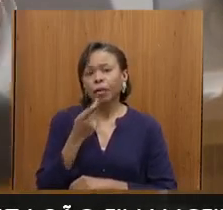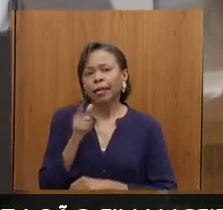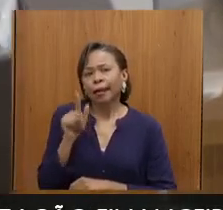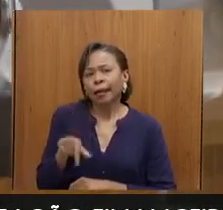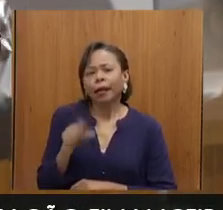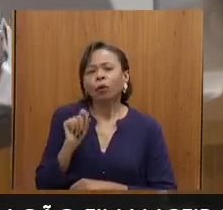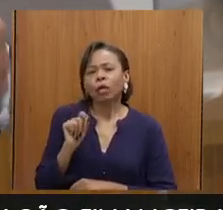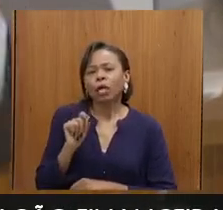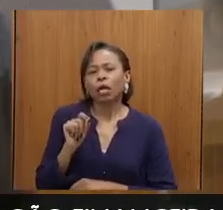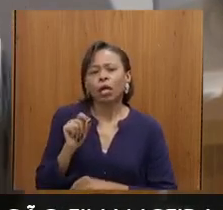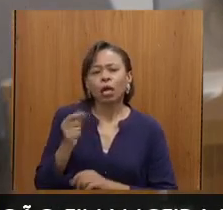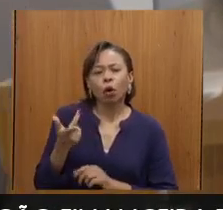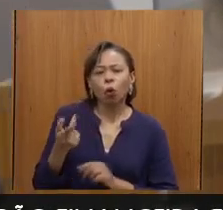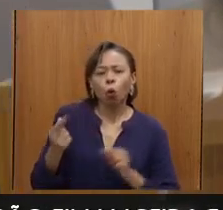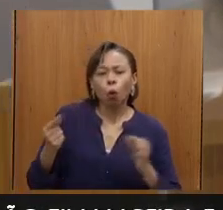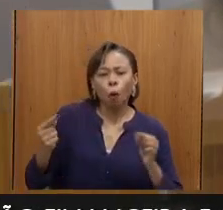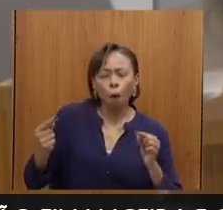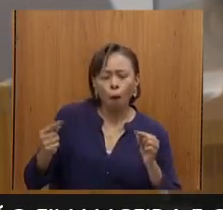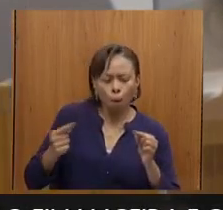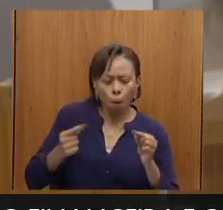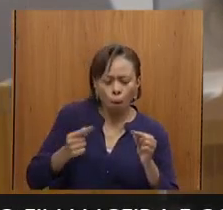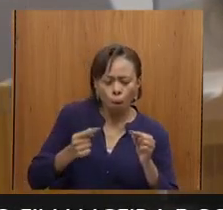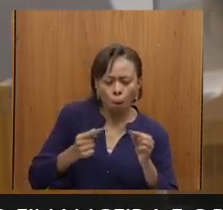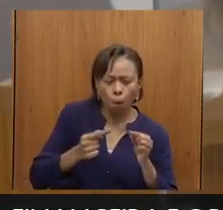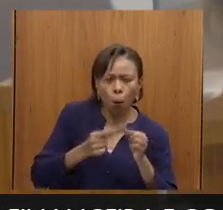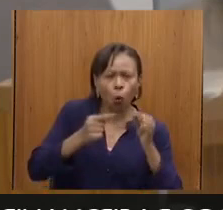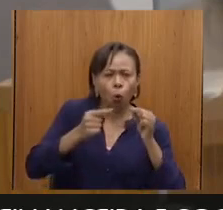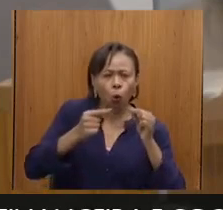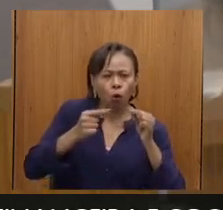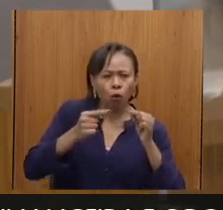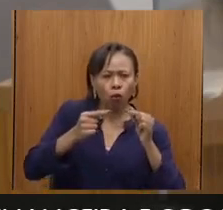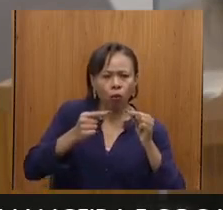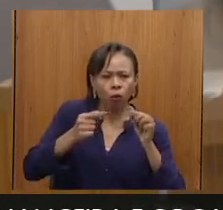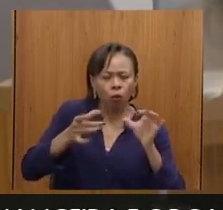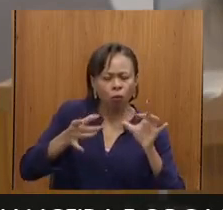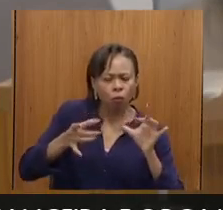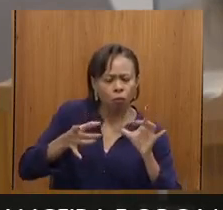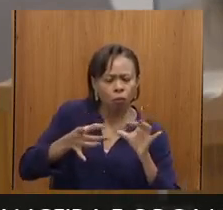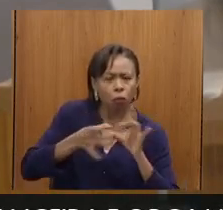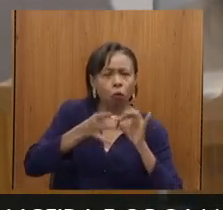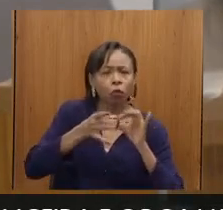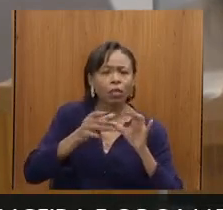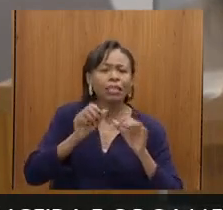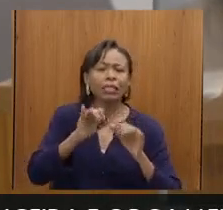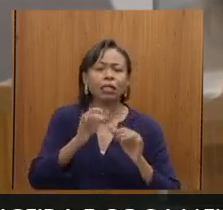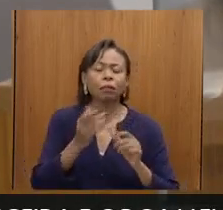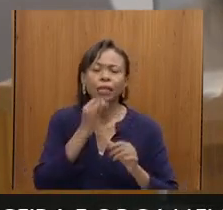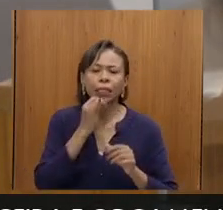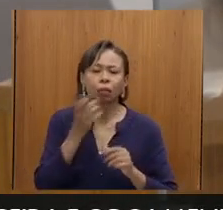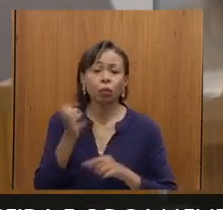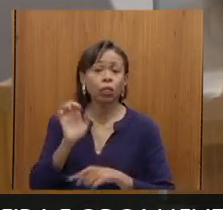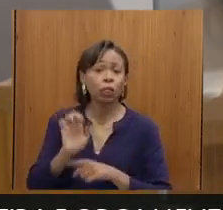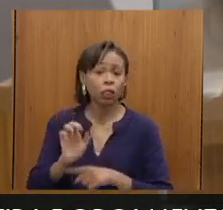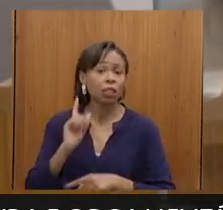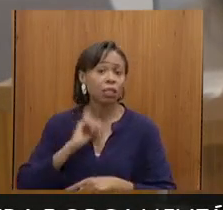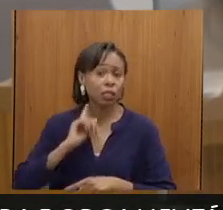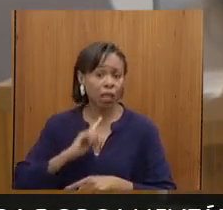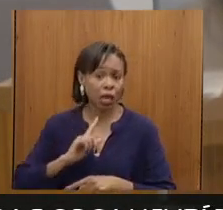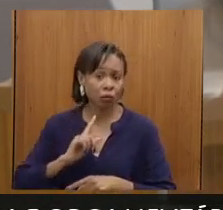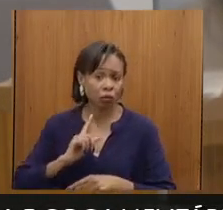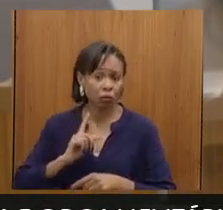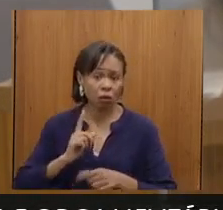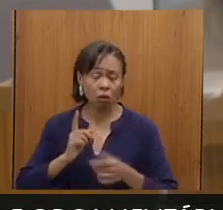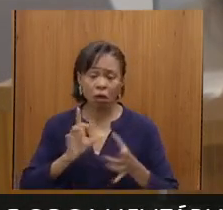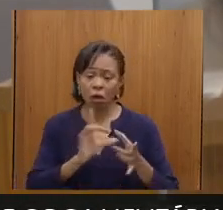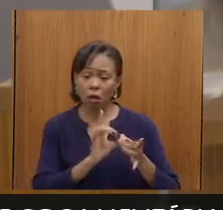a tomada, que é o curto-circuito, que é o Estado, ele pode sair do regime a qualquer momento.